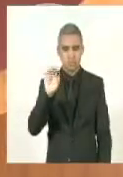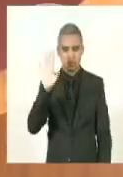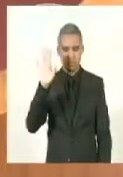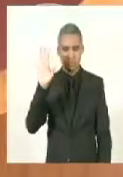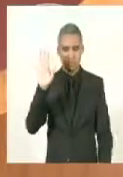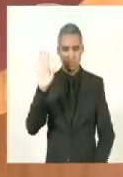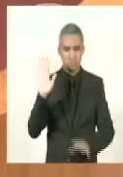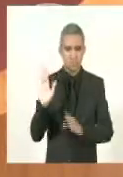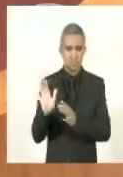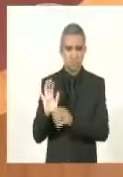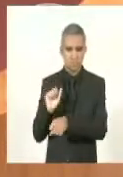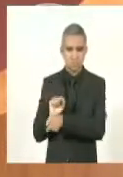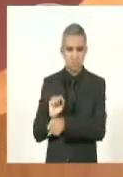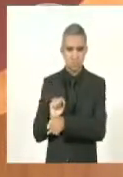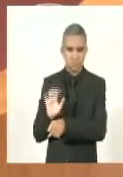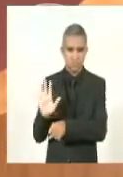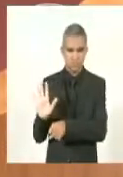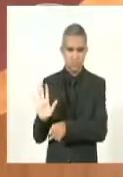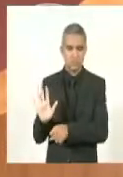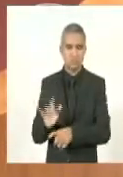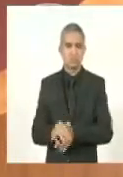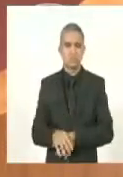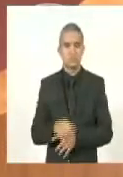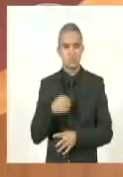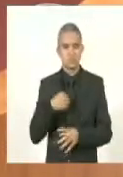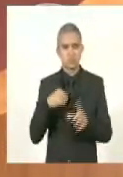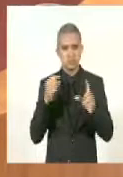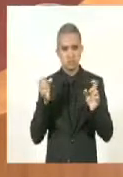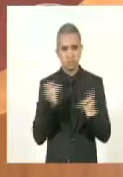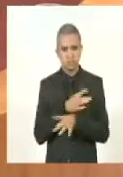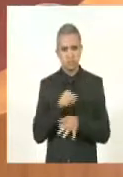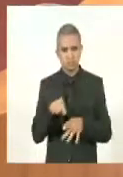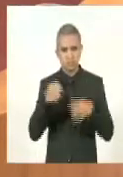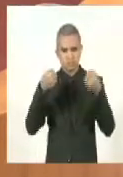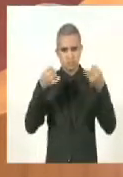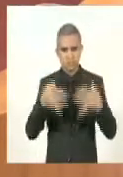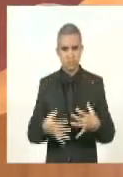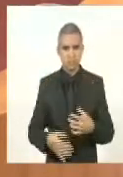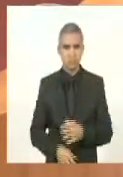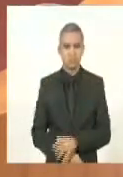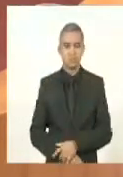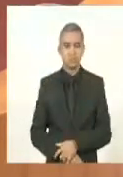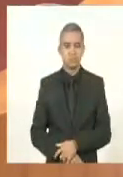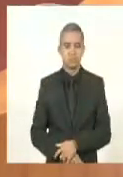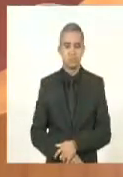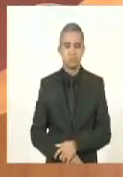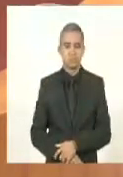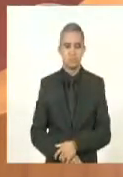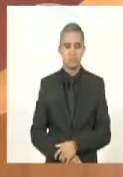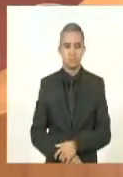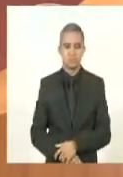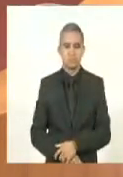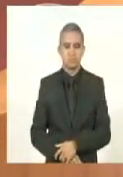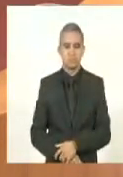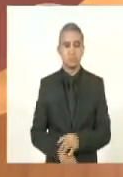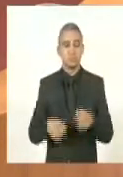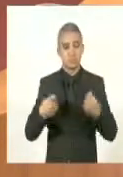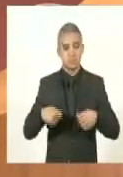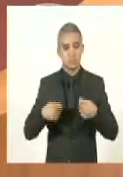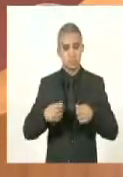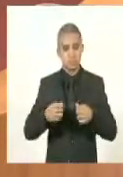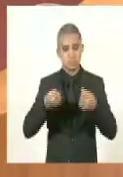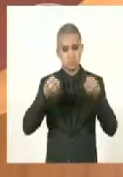só um momentinho, para a gente completar uma questão aqui importante, que não poderia deixar de falar.